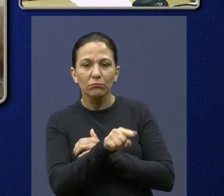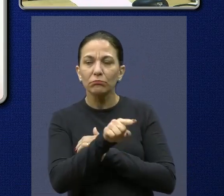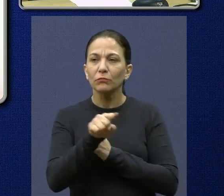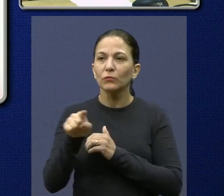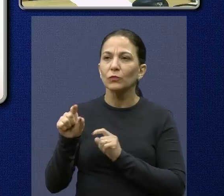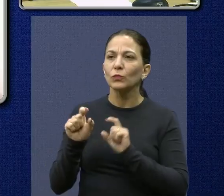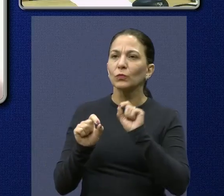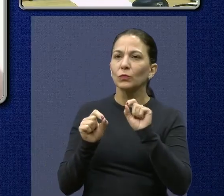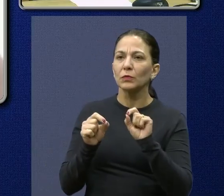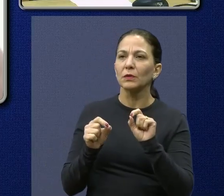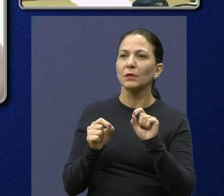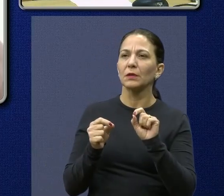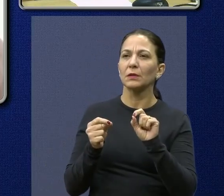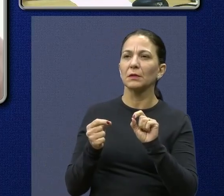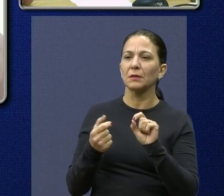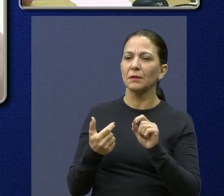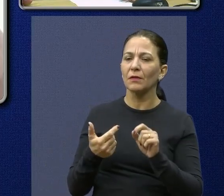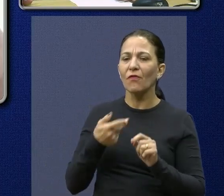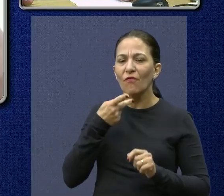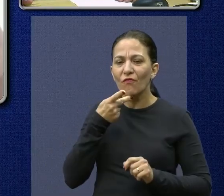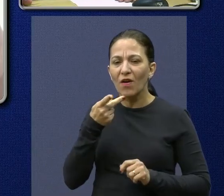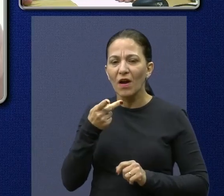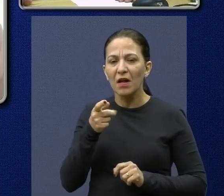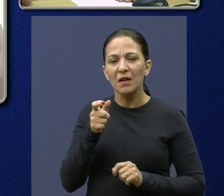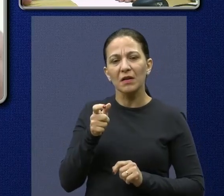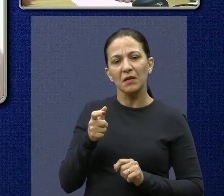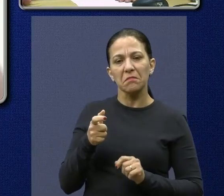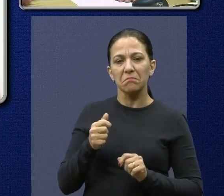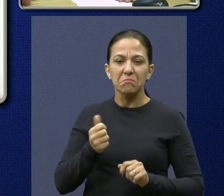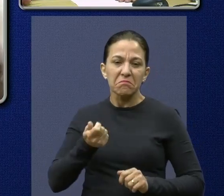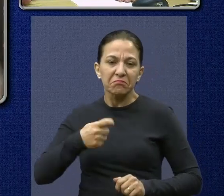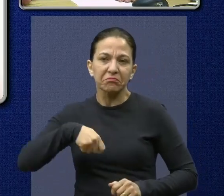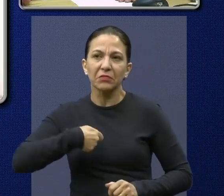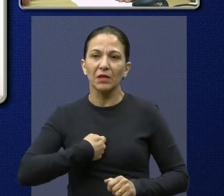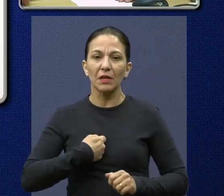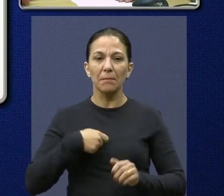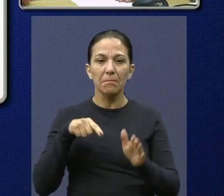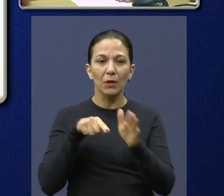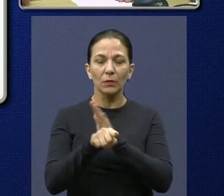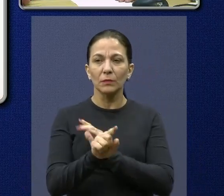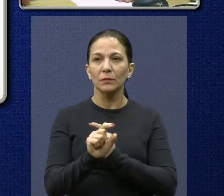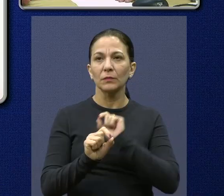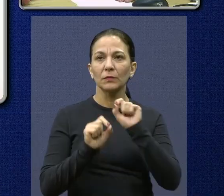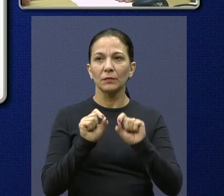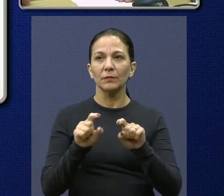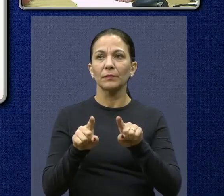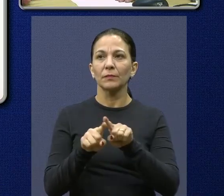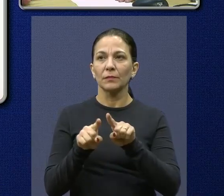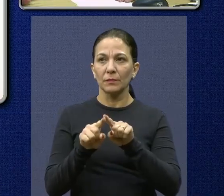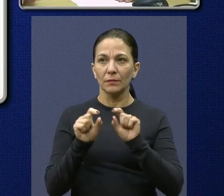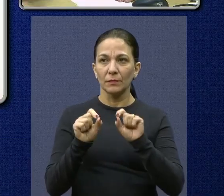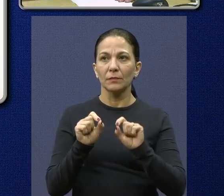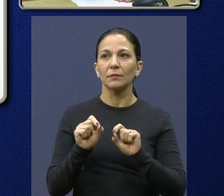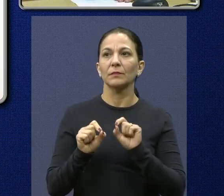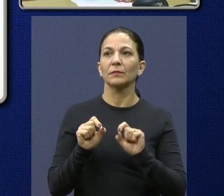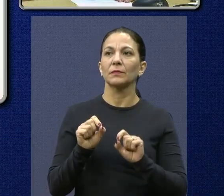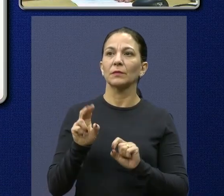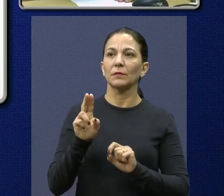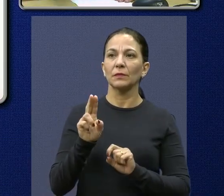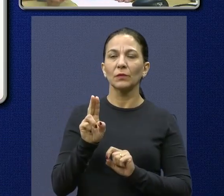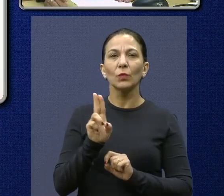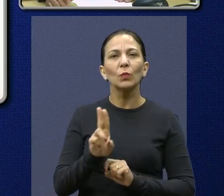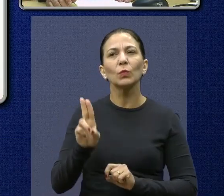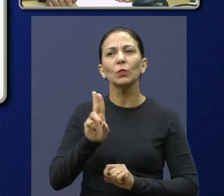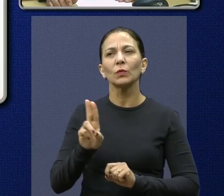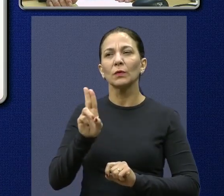uma breve apresentação ou pergunta já para o Edilson, para que a gente possa encaminhar e fazer o uso